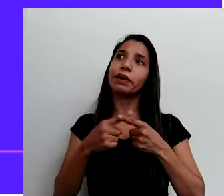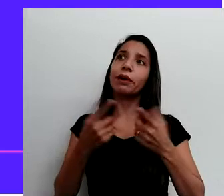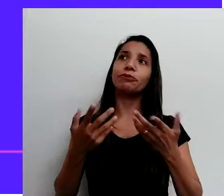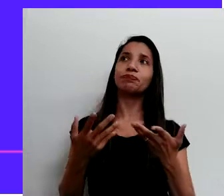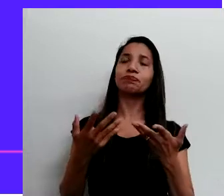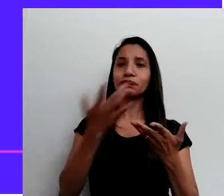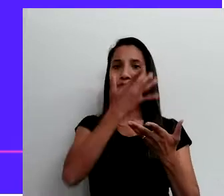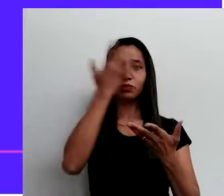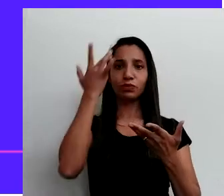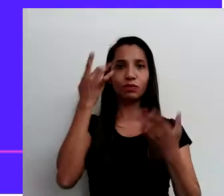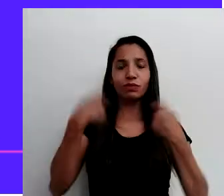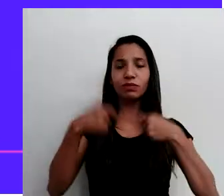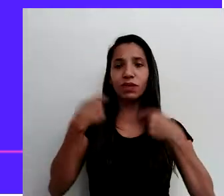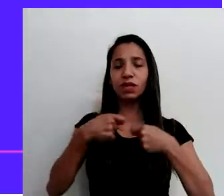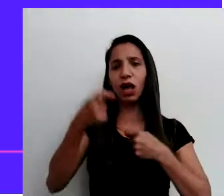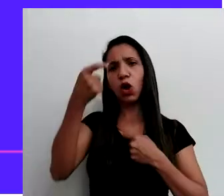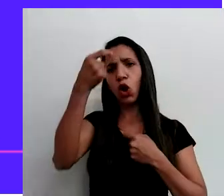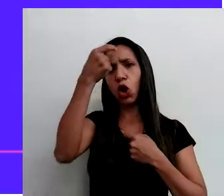consciência e tomarem